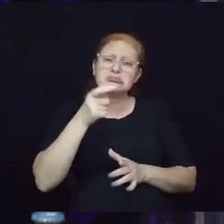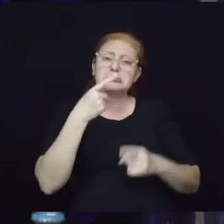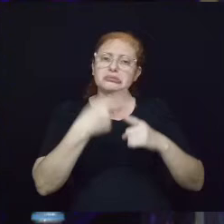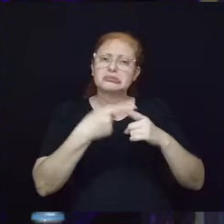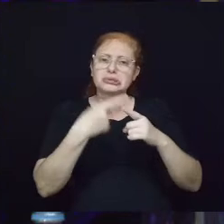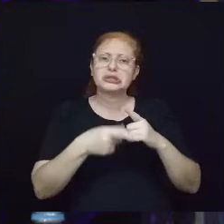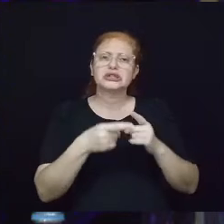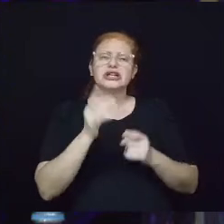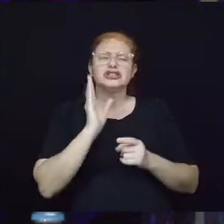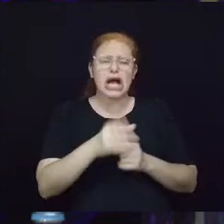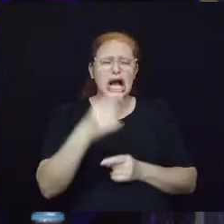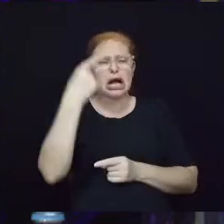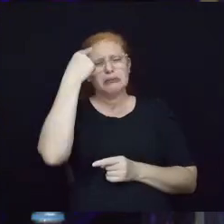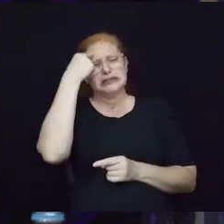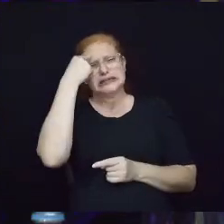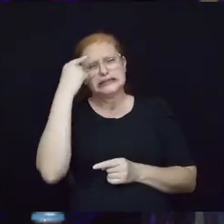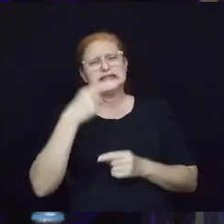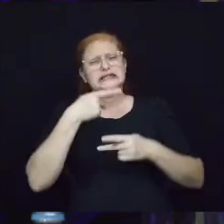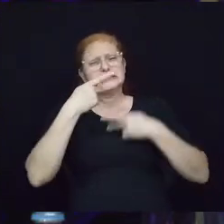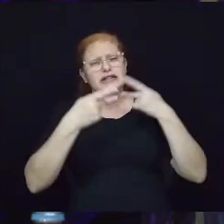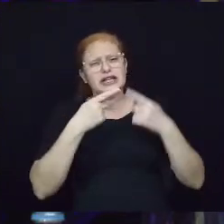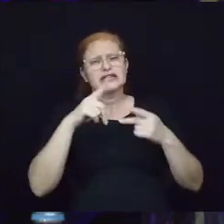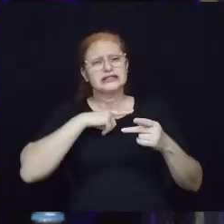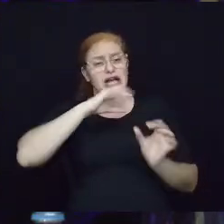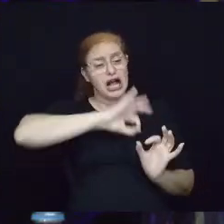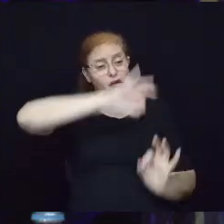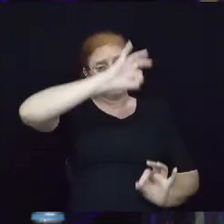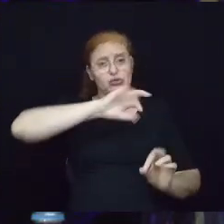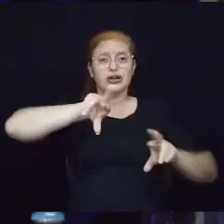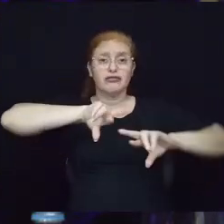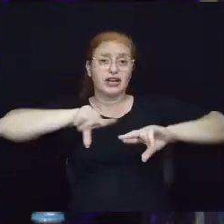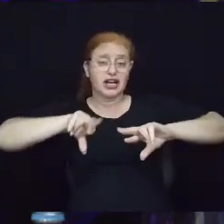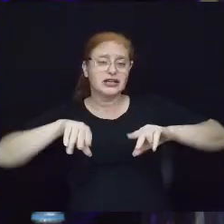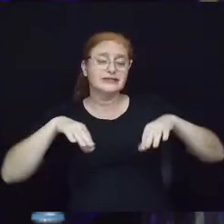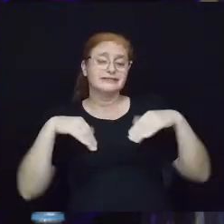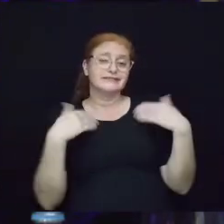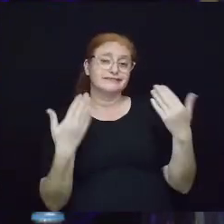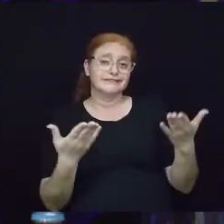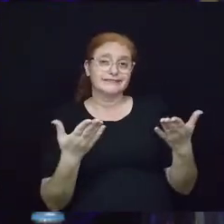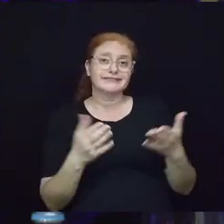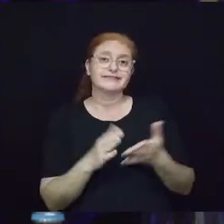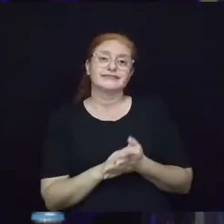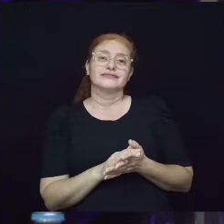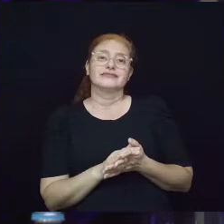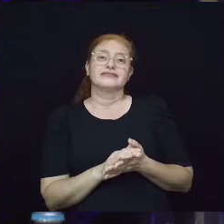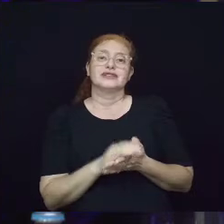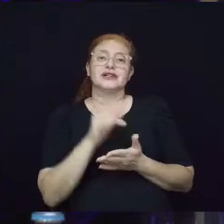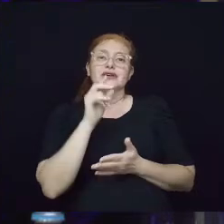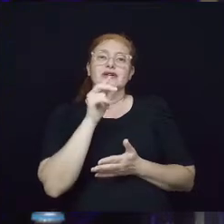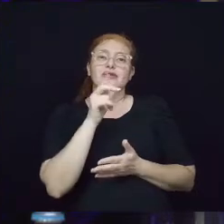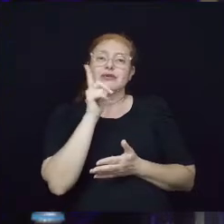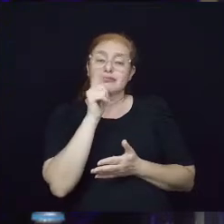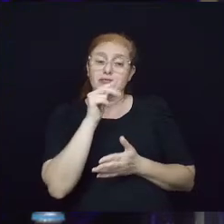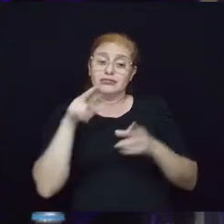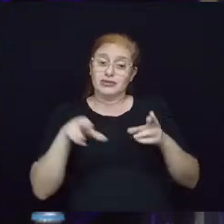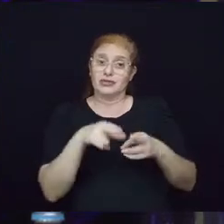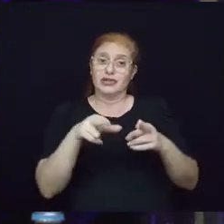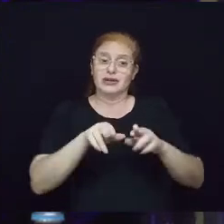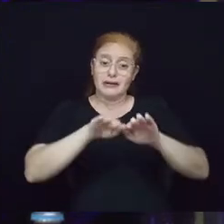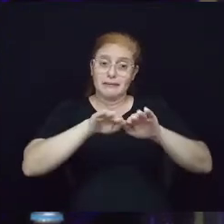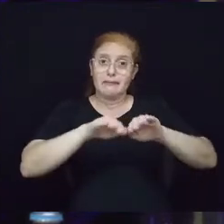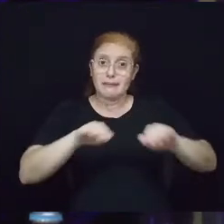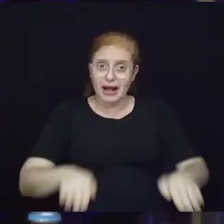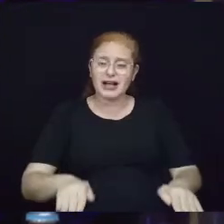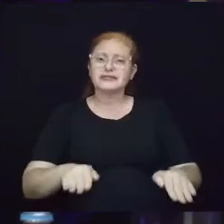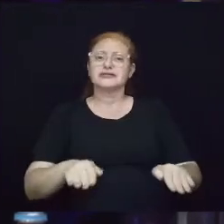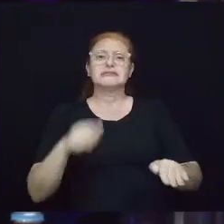porque já vínhamos pensando e falando de ter alturas diferentes. E aí, manter o Rio lá embaixo faria todo o sentido,